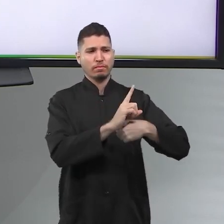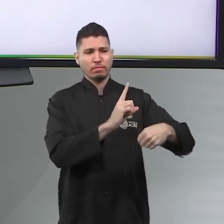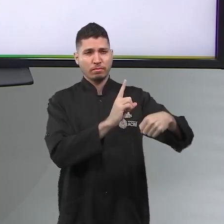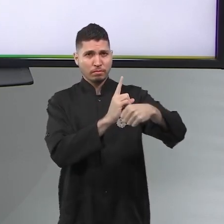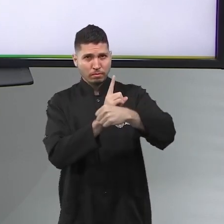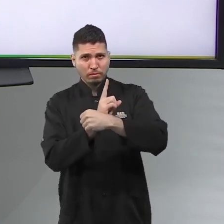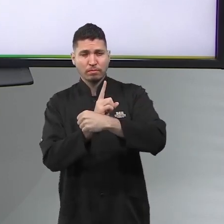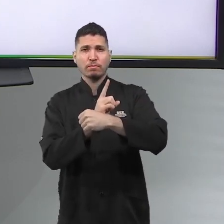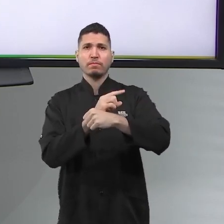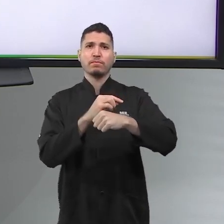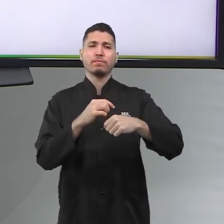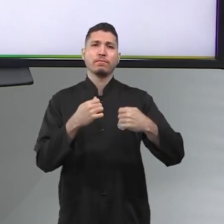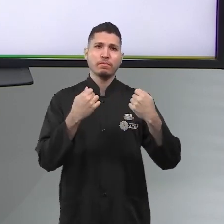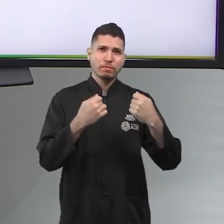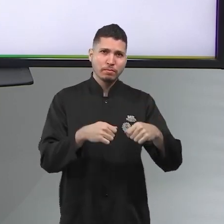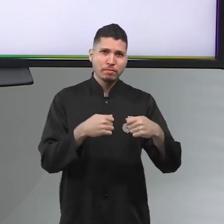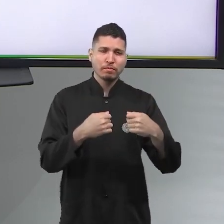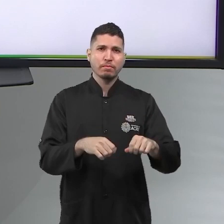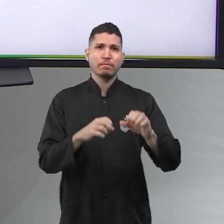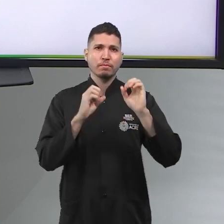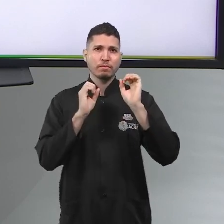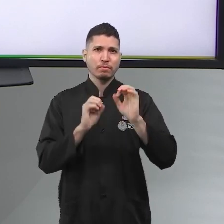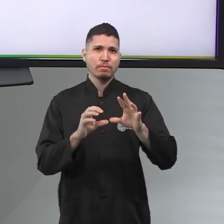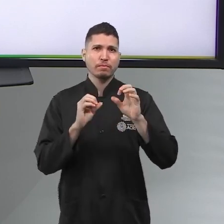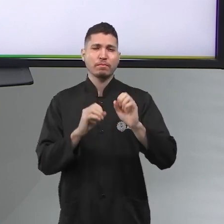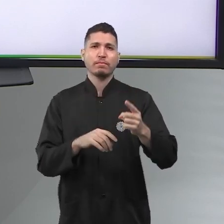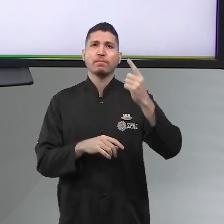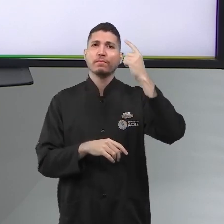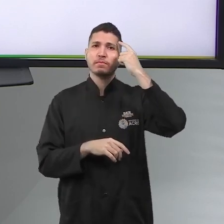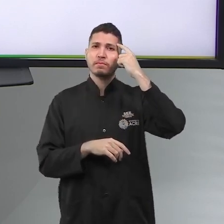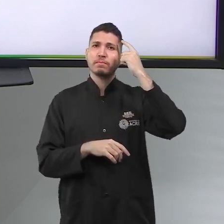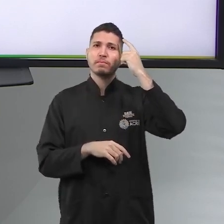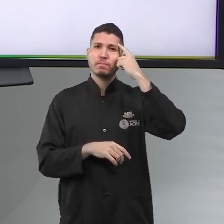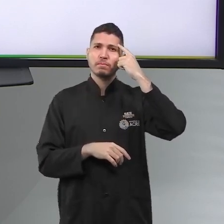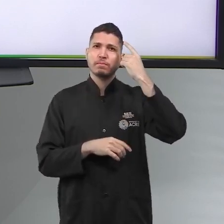sociais, tem que ensinar a lógica da